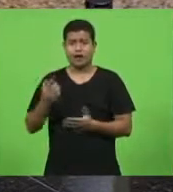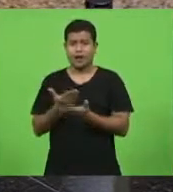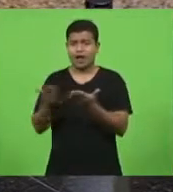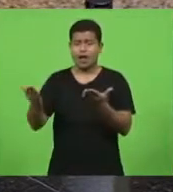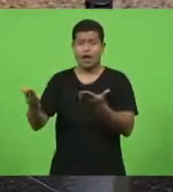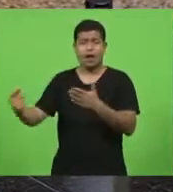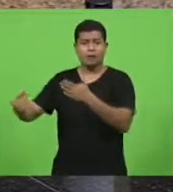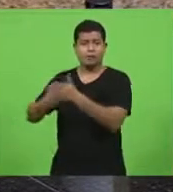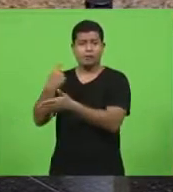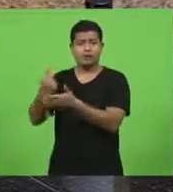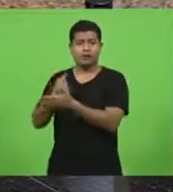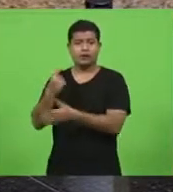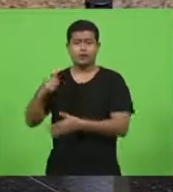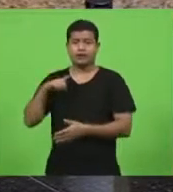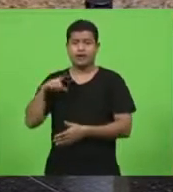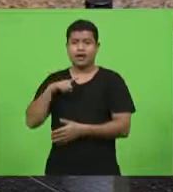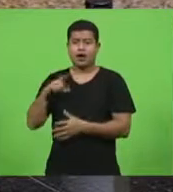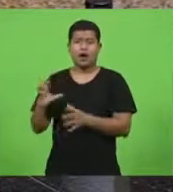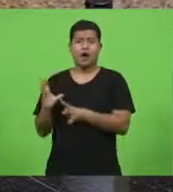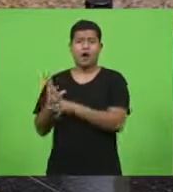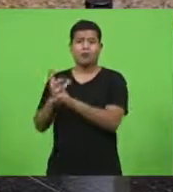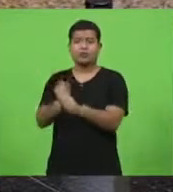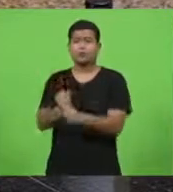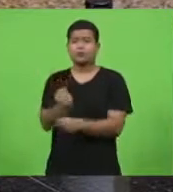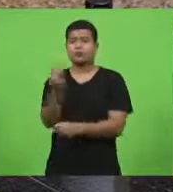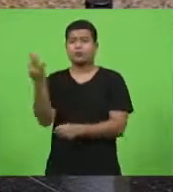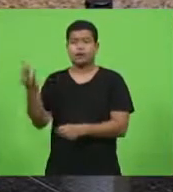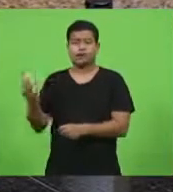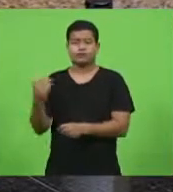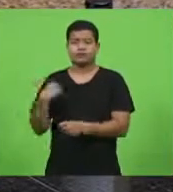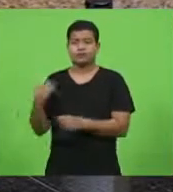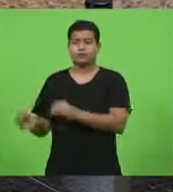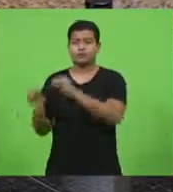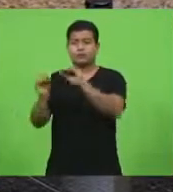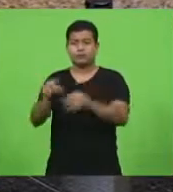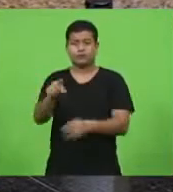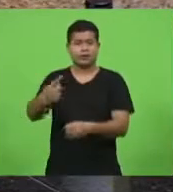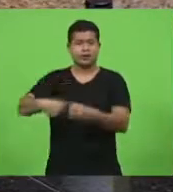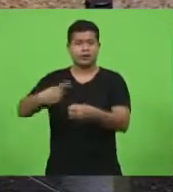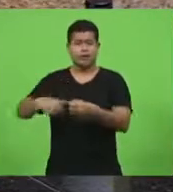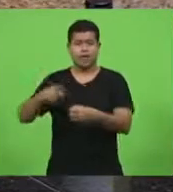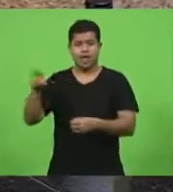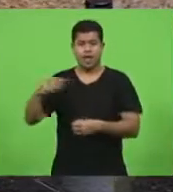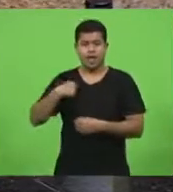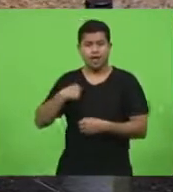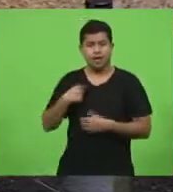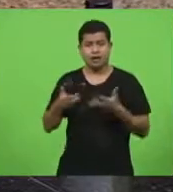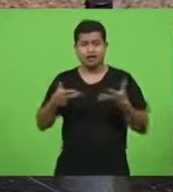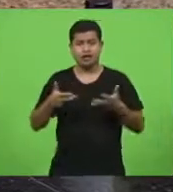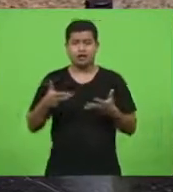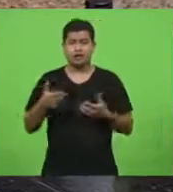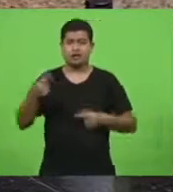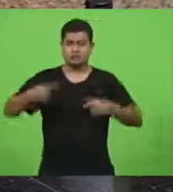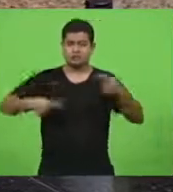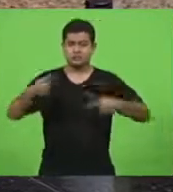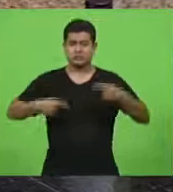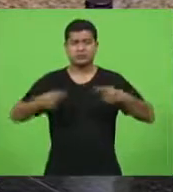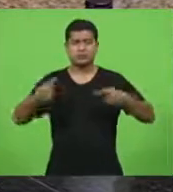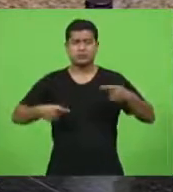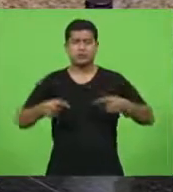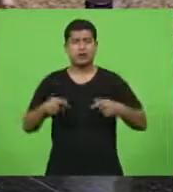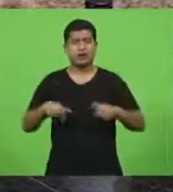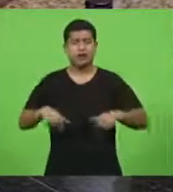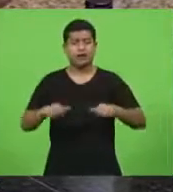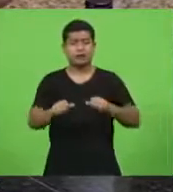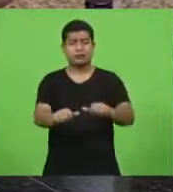acerca de quantos polícias estão indo para o município, eles não estão muito interessados em saber se isso vai ser discutido numa sessão